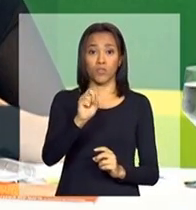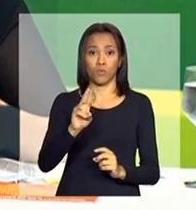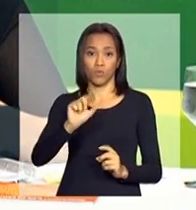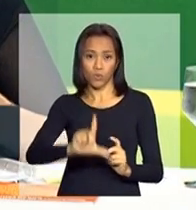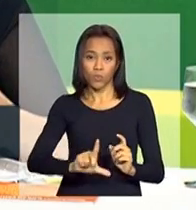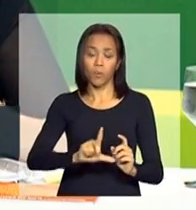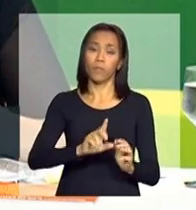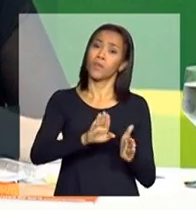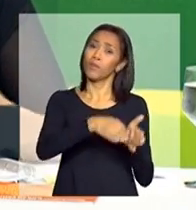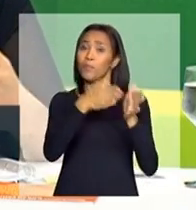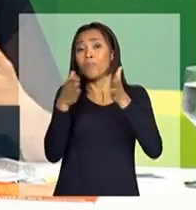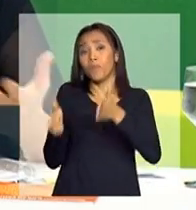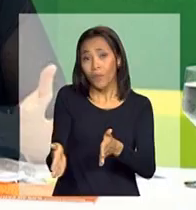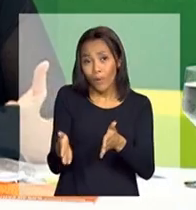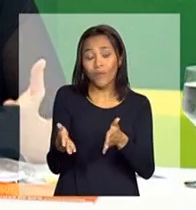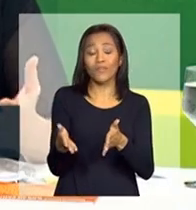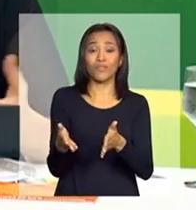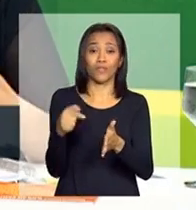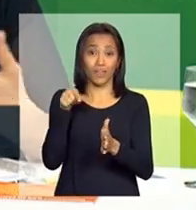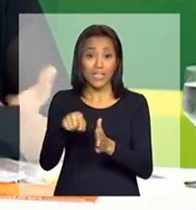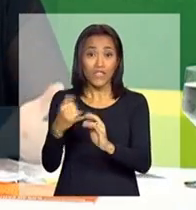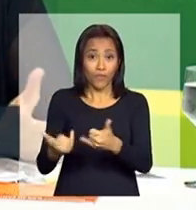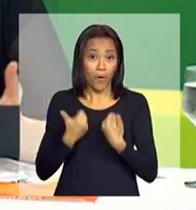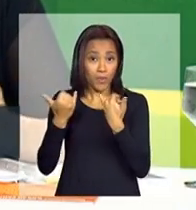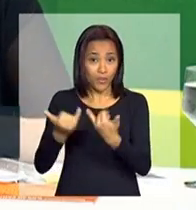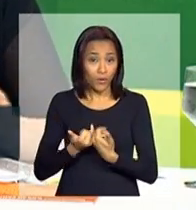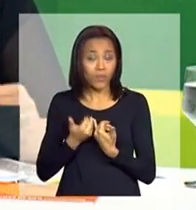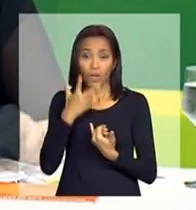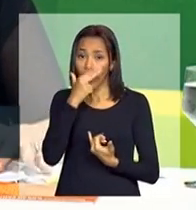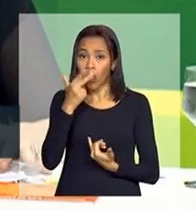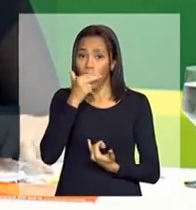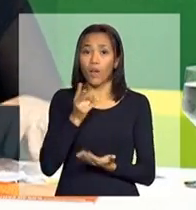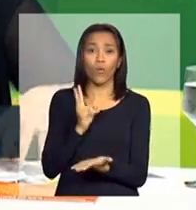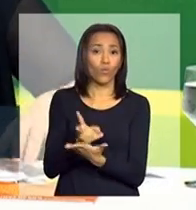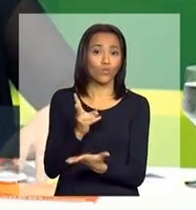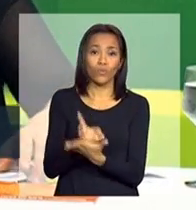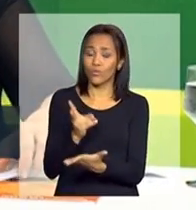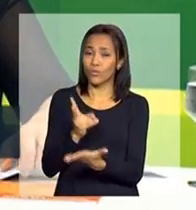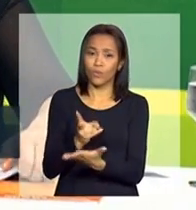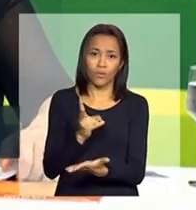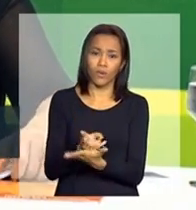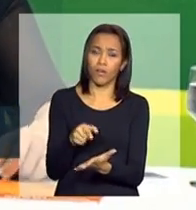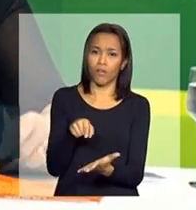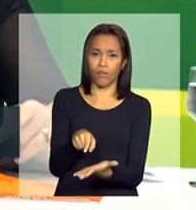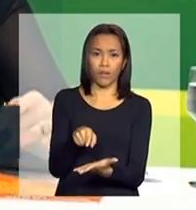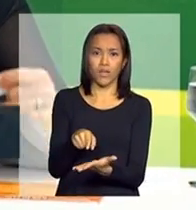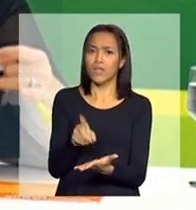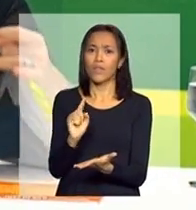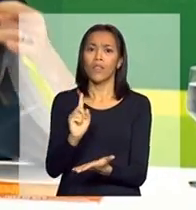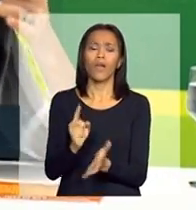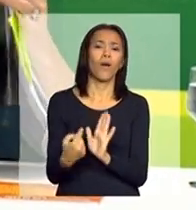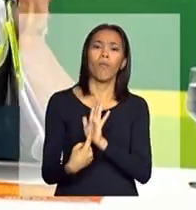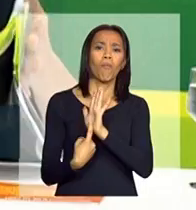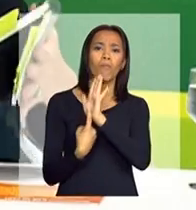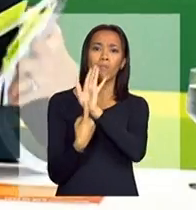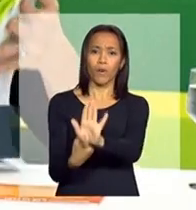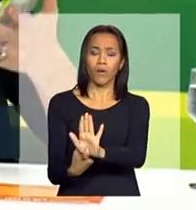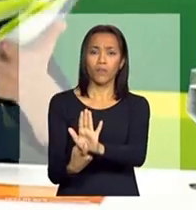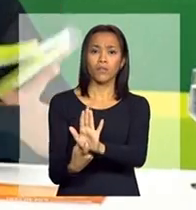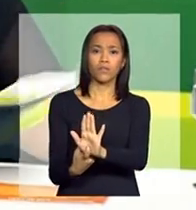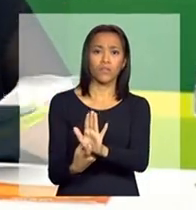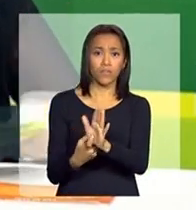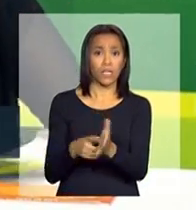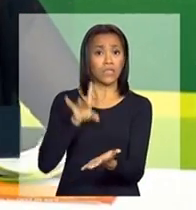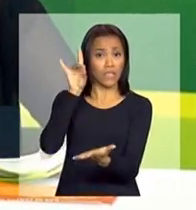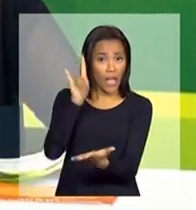o e por outro lado os indicadores continuam parados no mesmo lugar e não só não reflete refletem